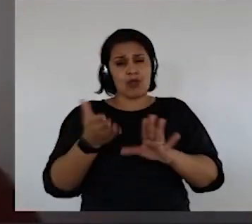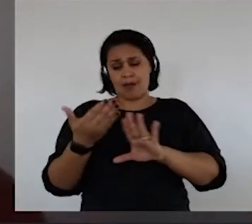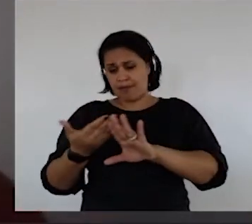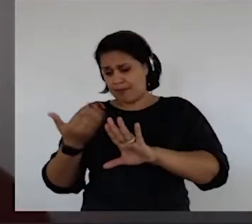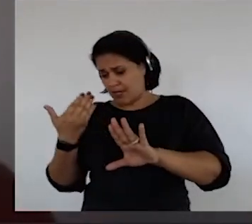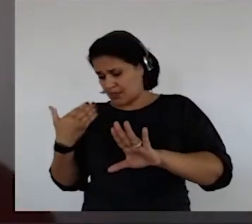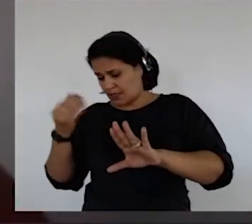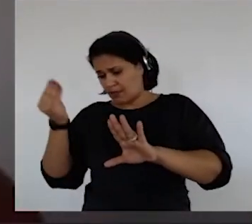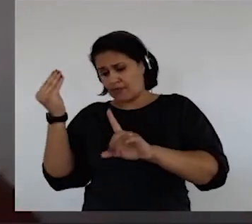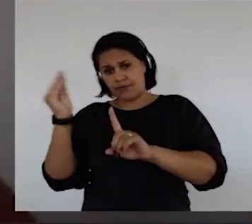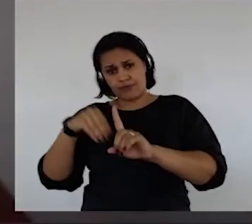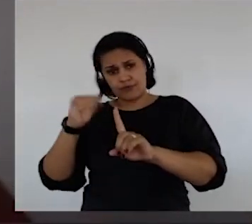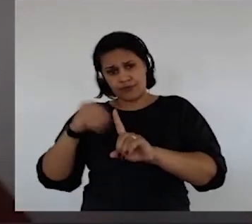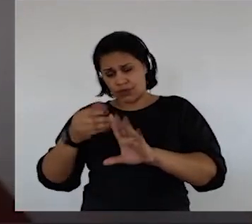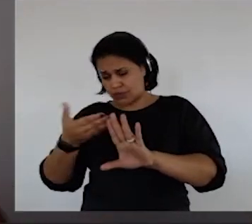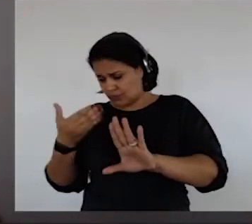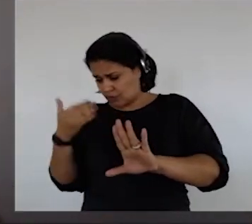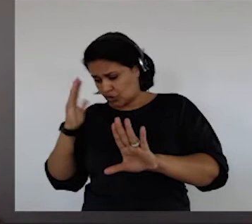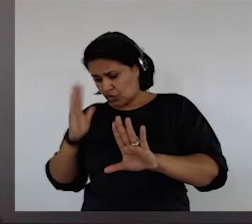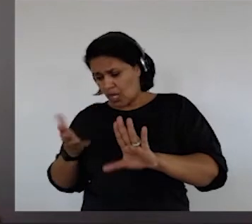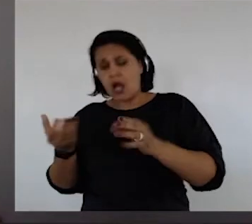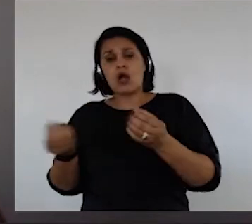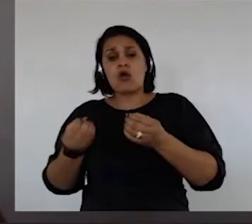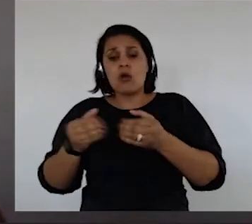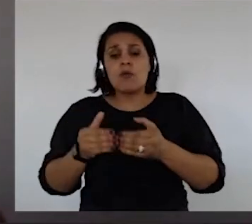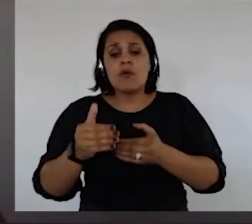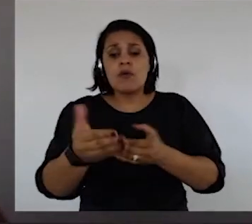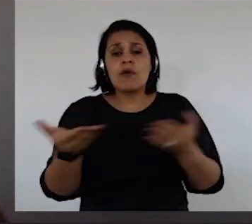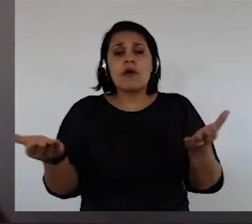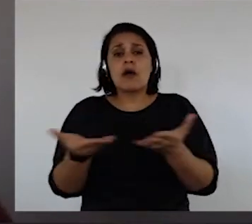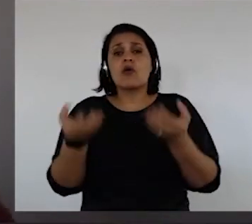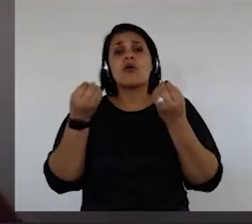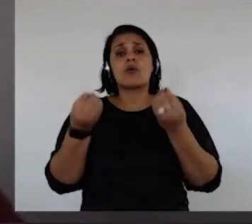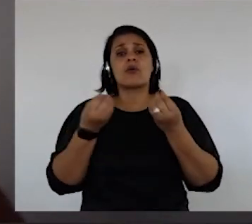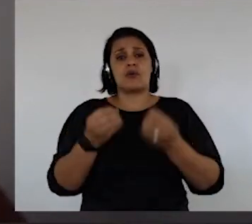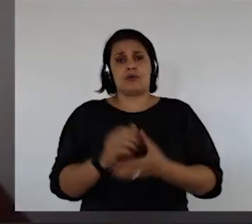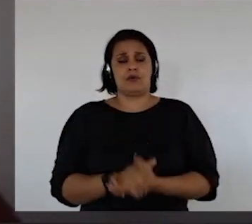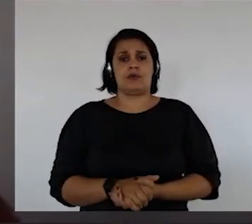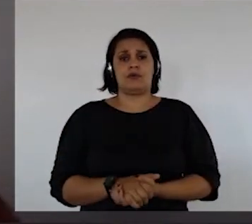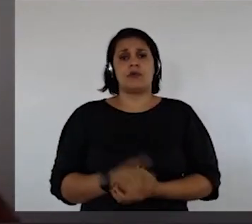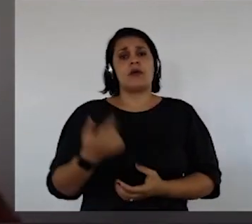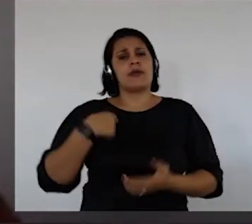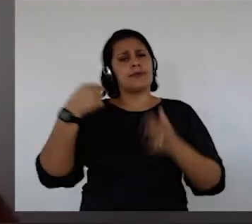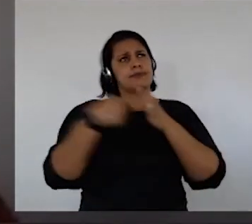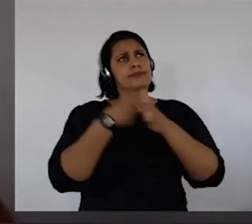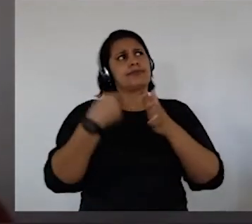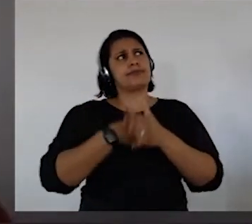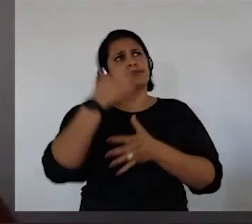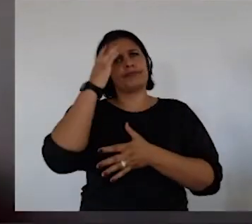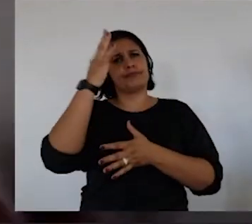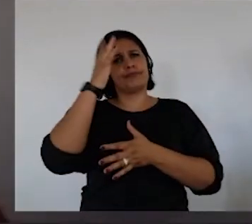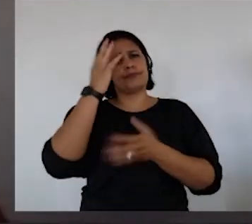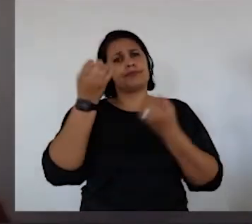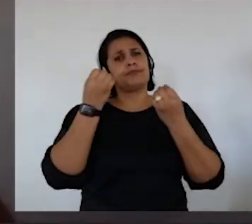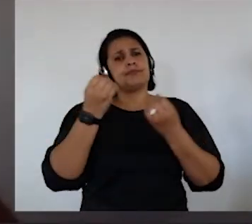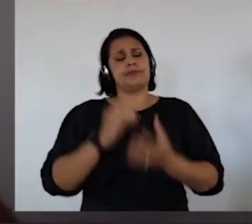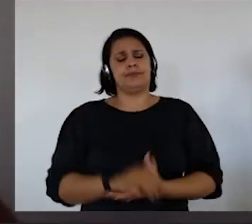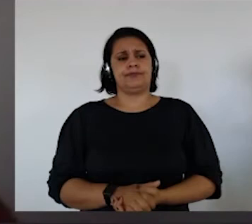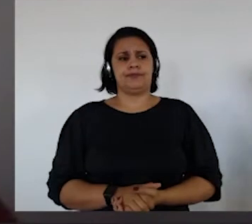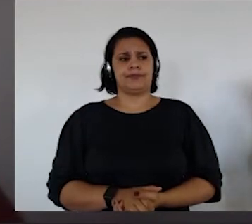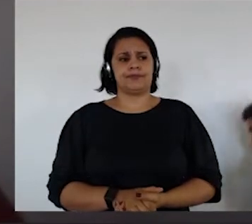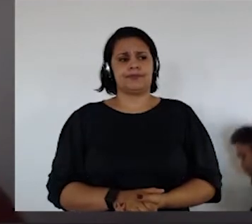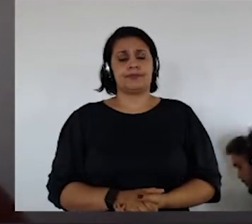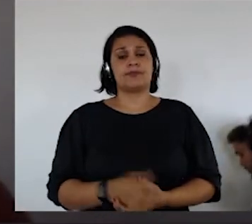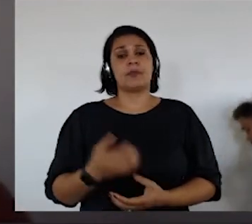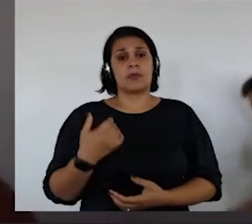vulneráveis muito antes da chegada do Covid, sabe? É isso que eu me questiono bastante, sabe? Eu tenho uma carteira da